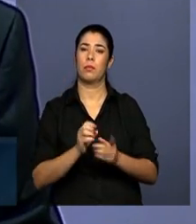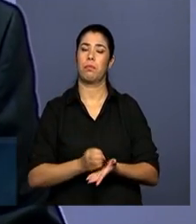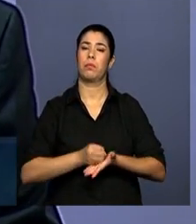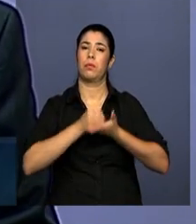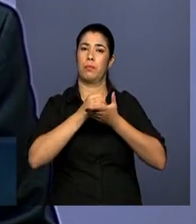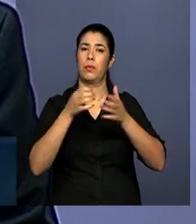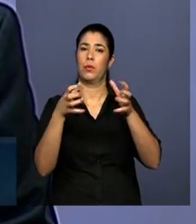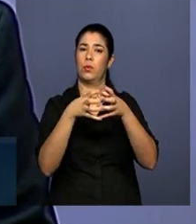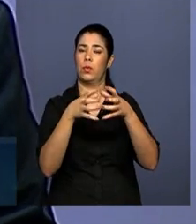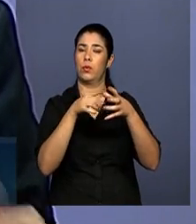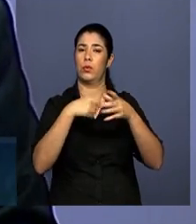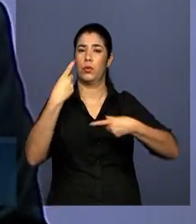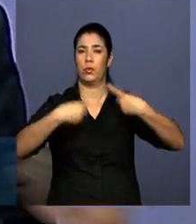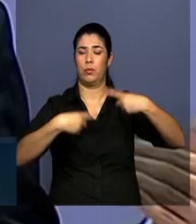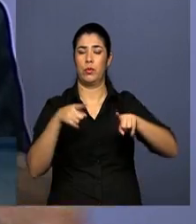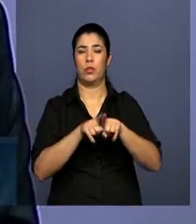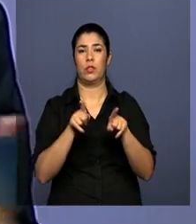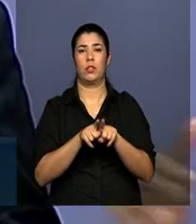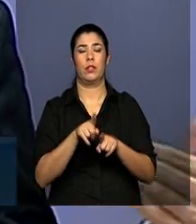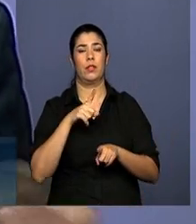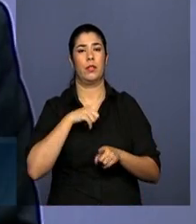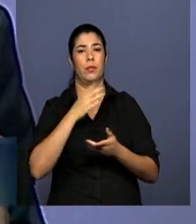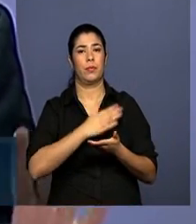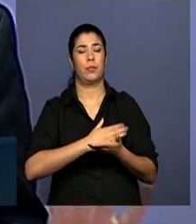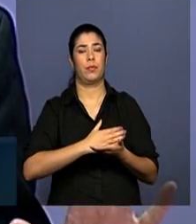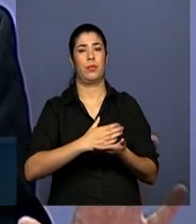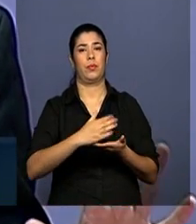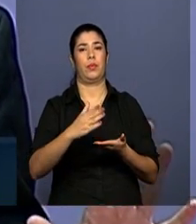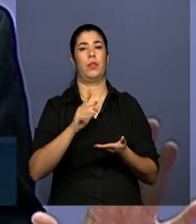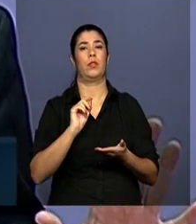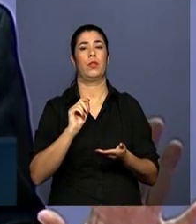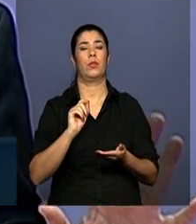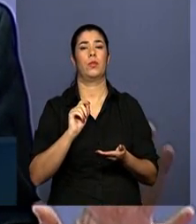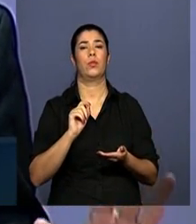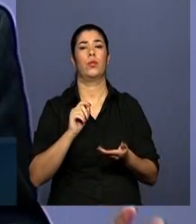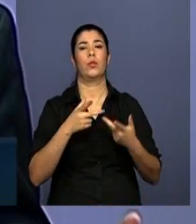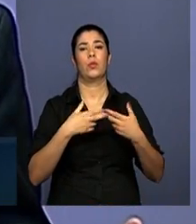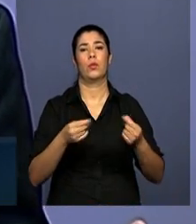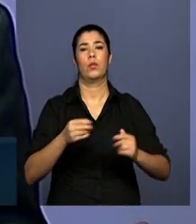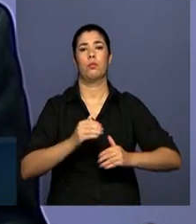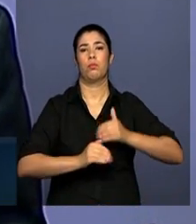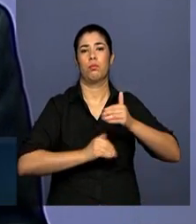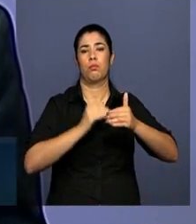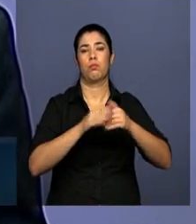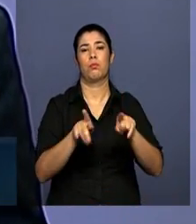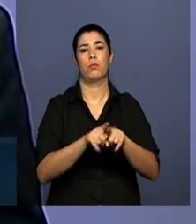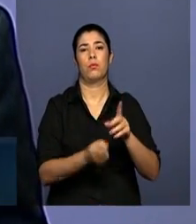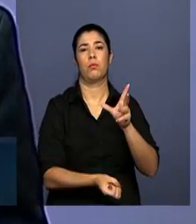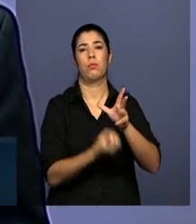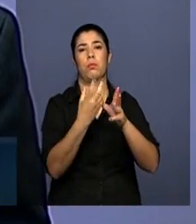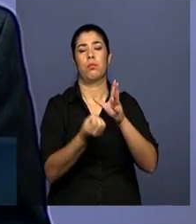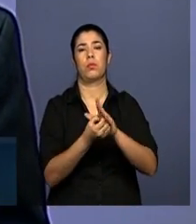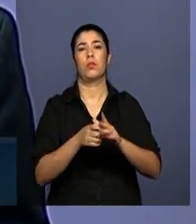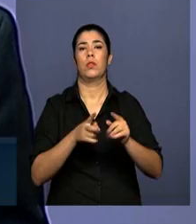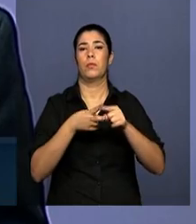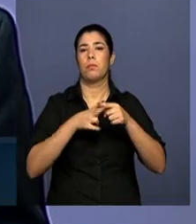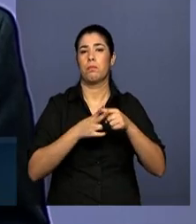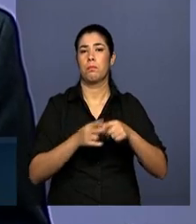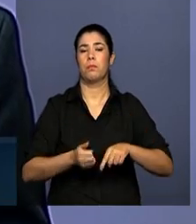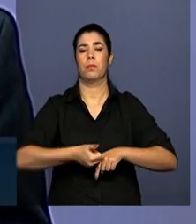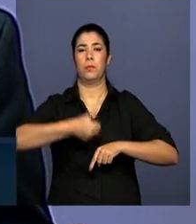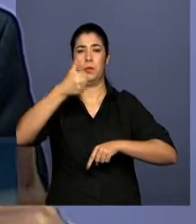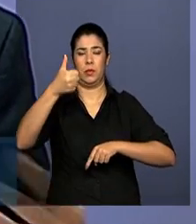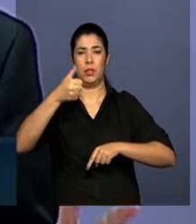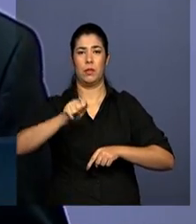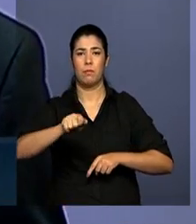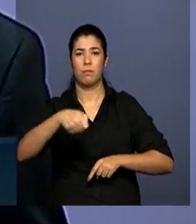políticas, ela é decisiva, porque parte pelo menos, dos avanços são produzidos no aperfeiçoamento do nosso